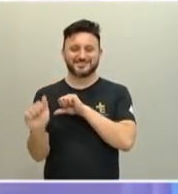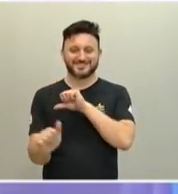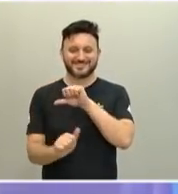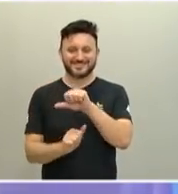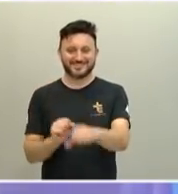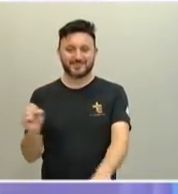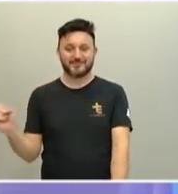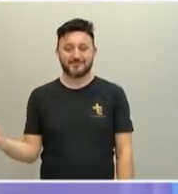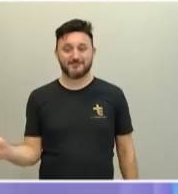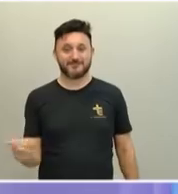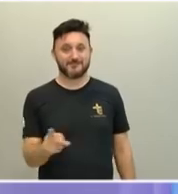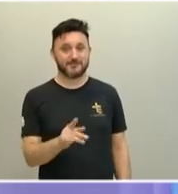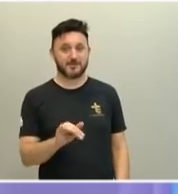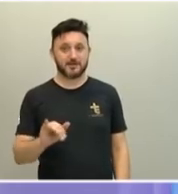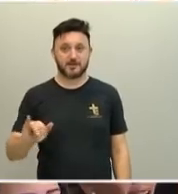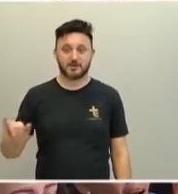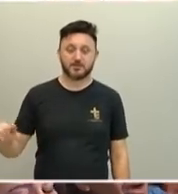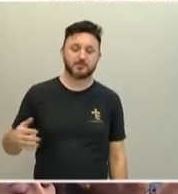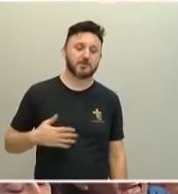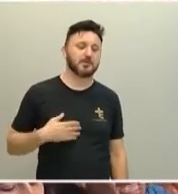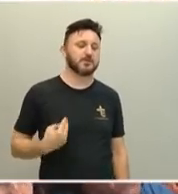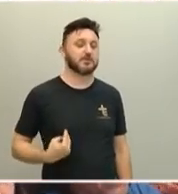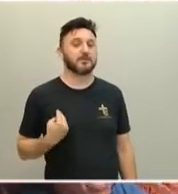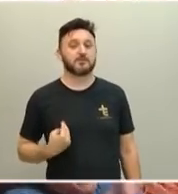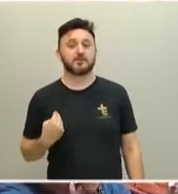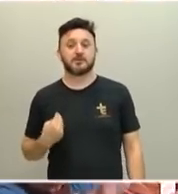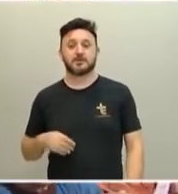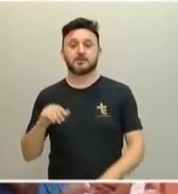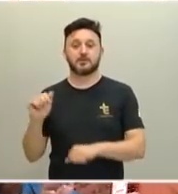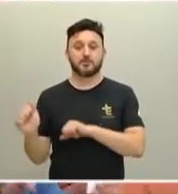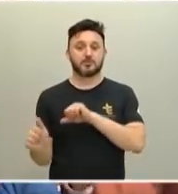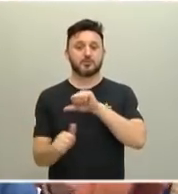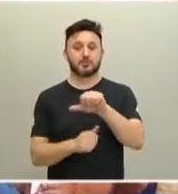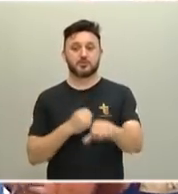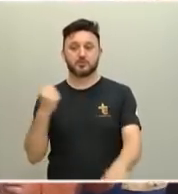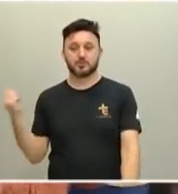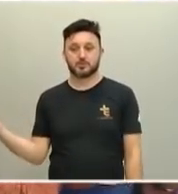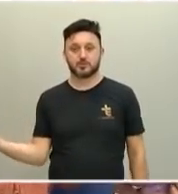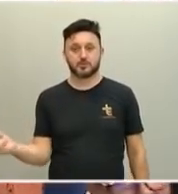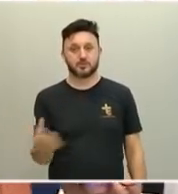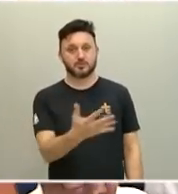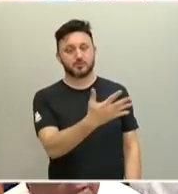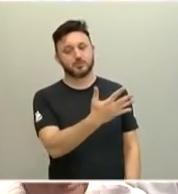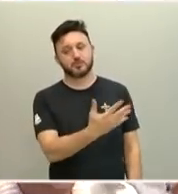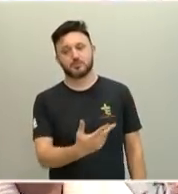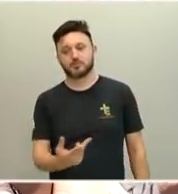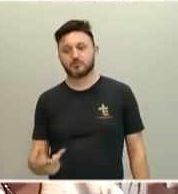O meu deserto, o meu deserto florirá.